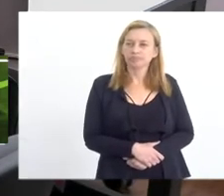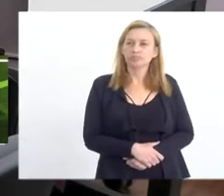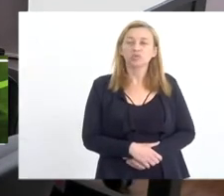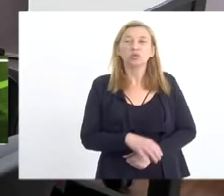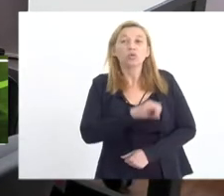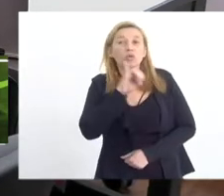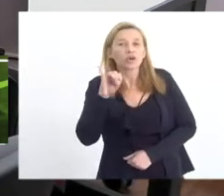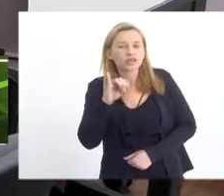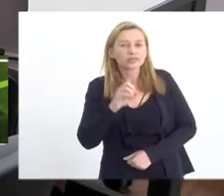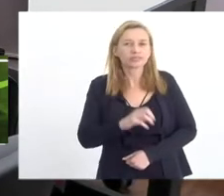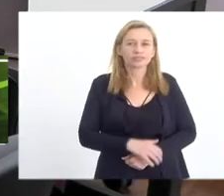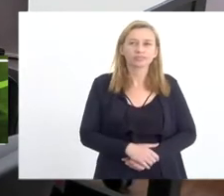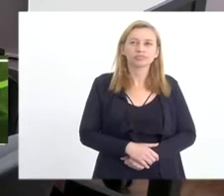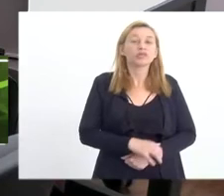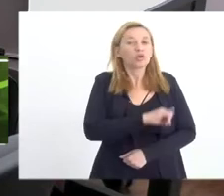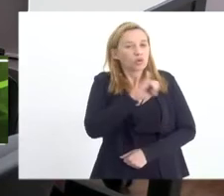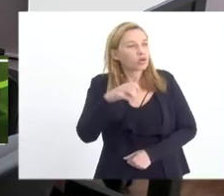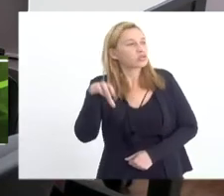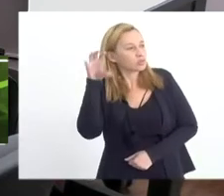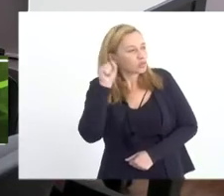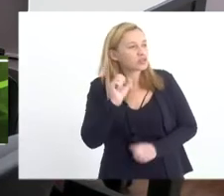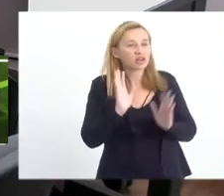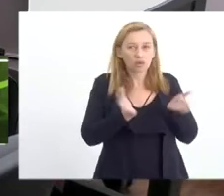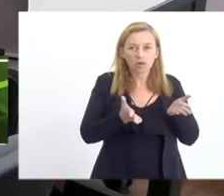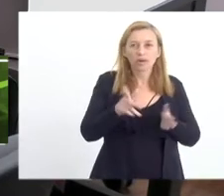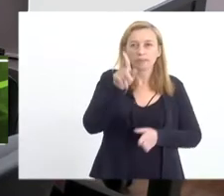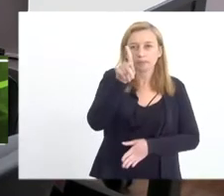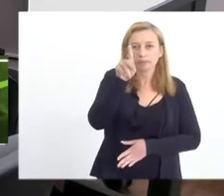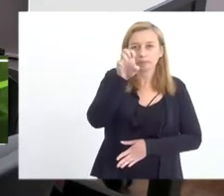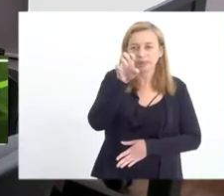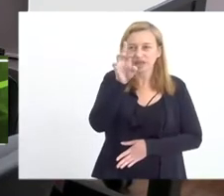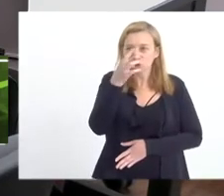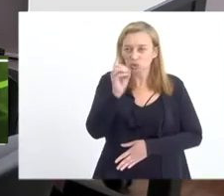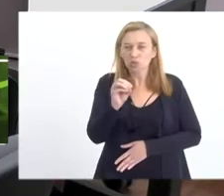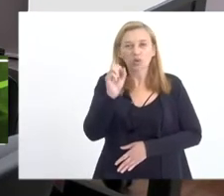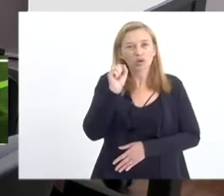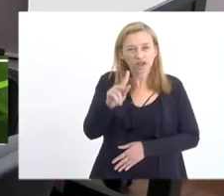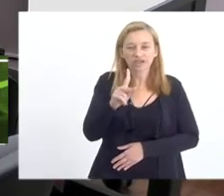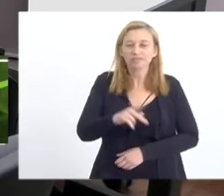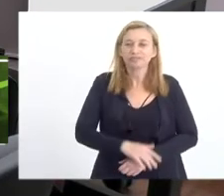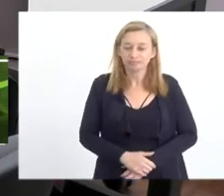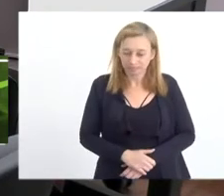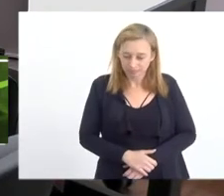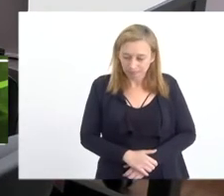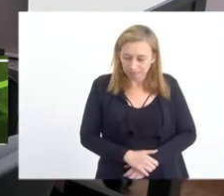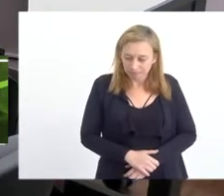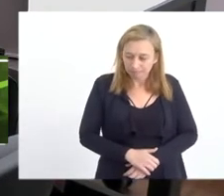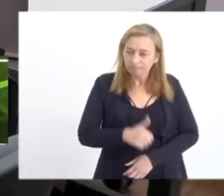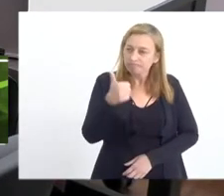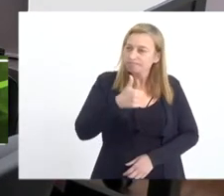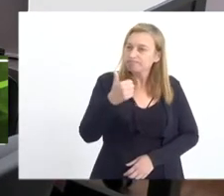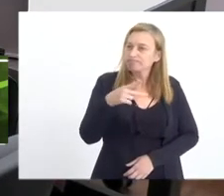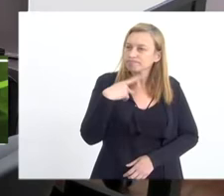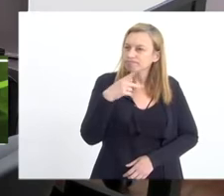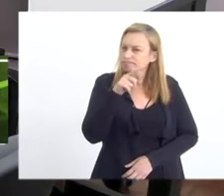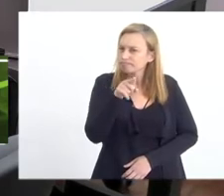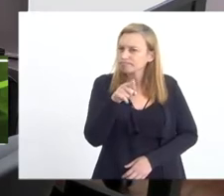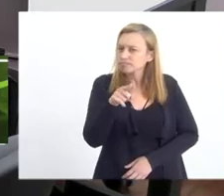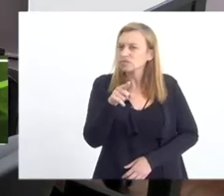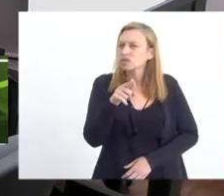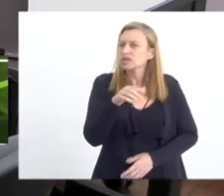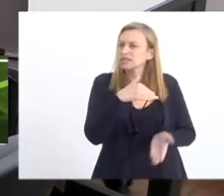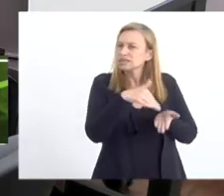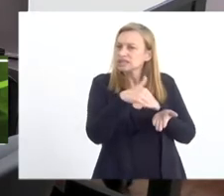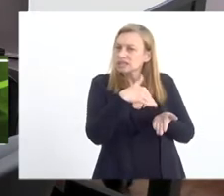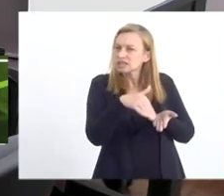Alô? Oi, estamos ouvindo o senhor agora, seu Pedro. Ok. Primeiro, reforçando aí o que o